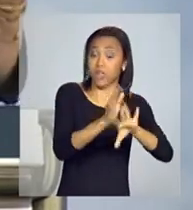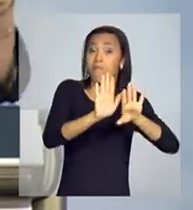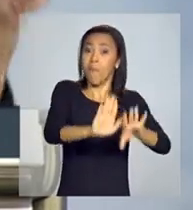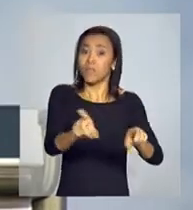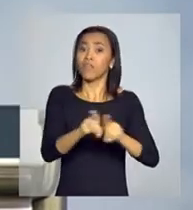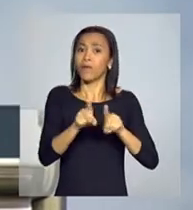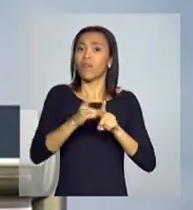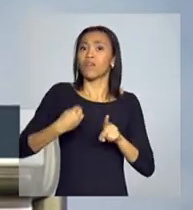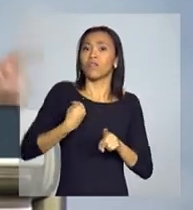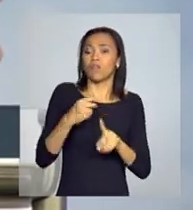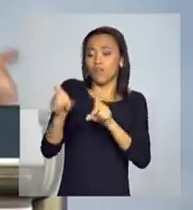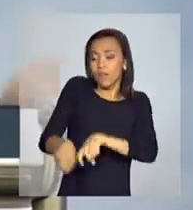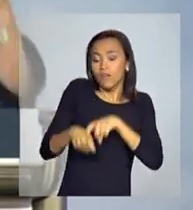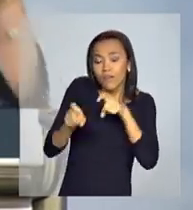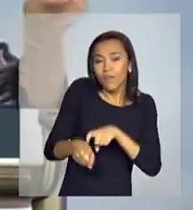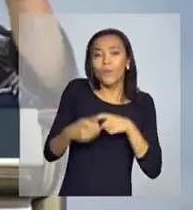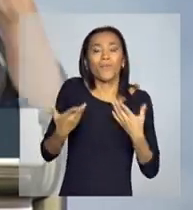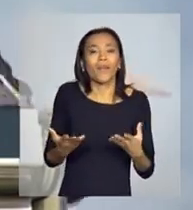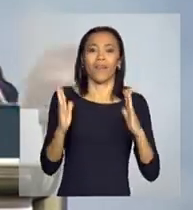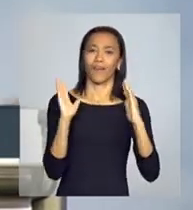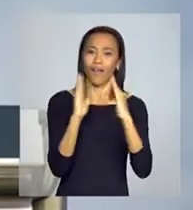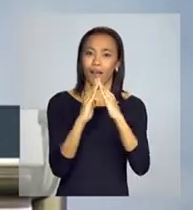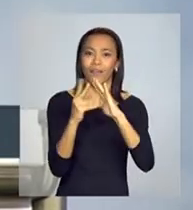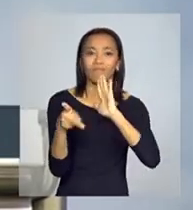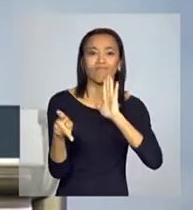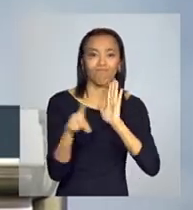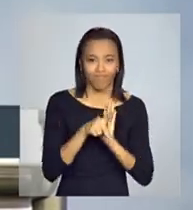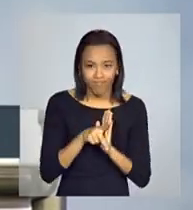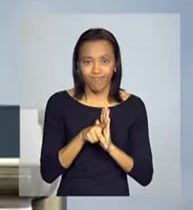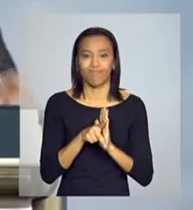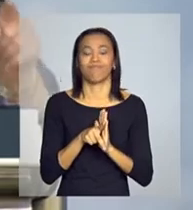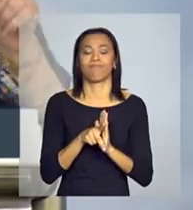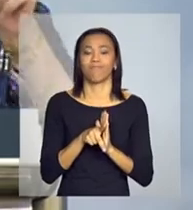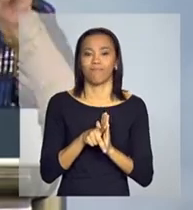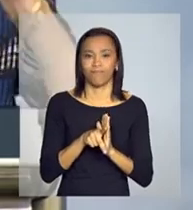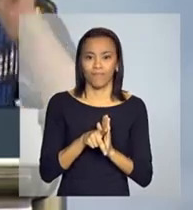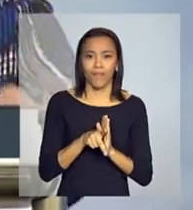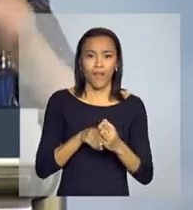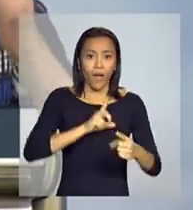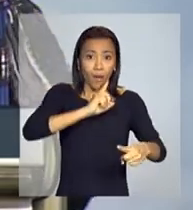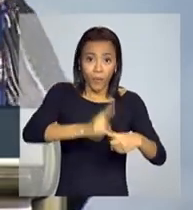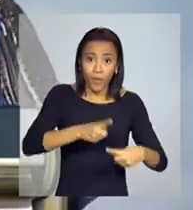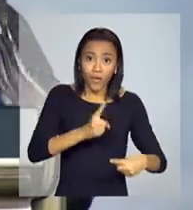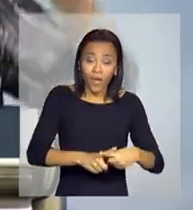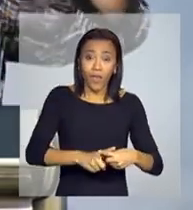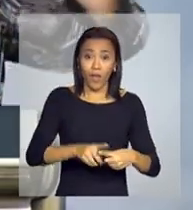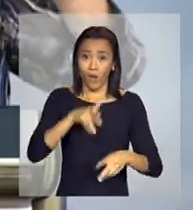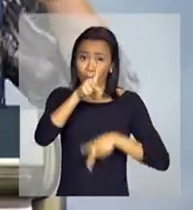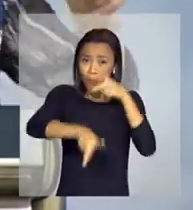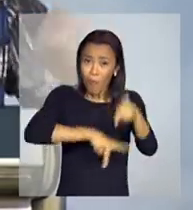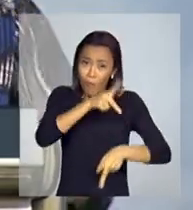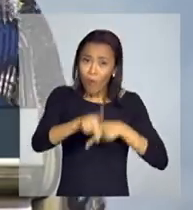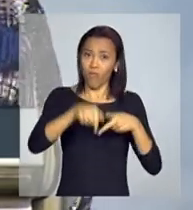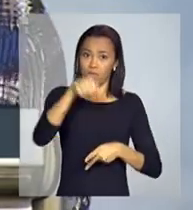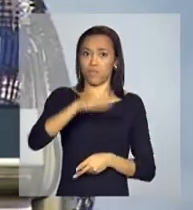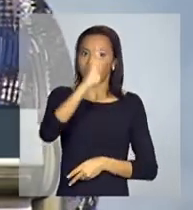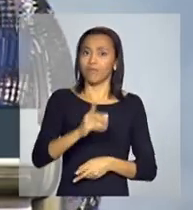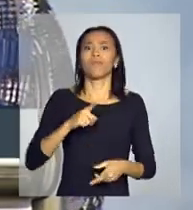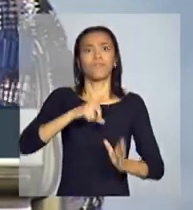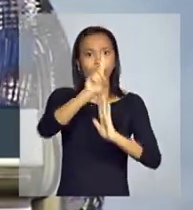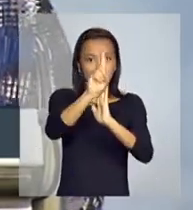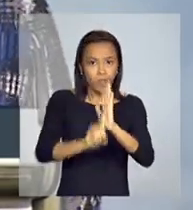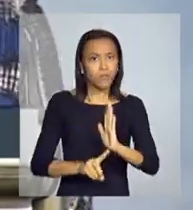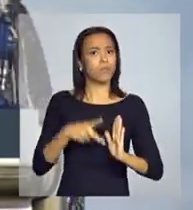população rural, quer levar casa própria. Porque o povo desse país tem direito à casa